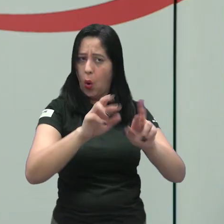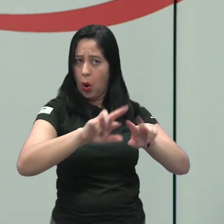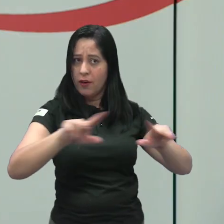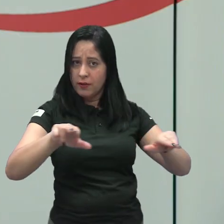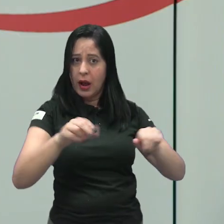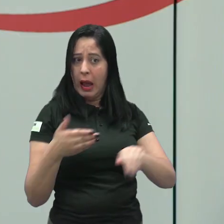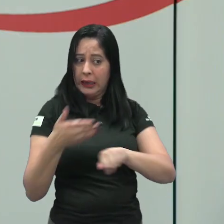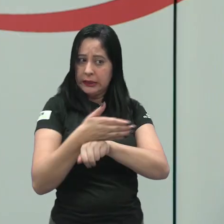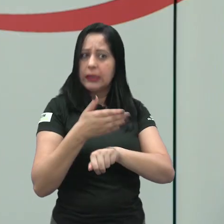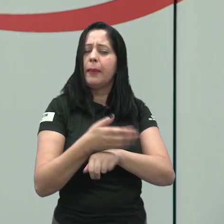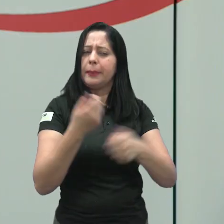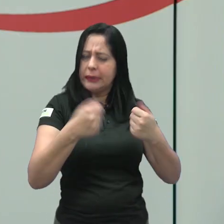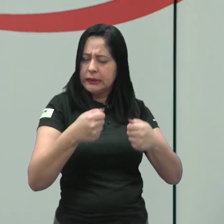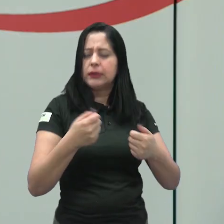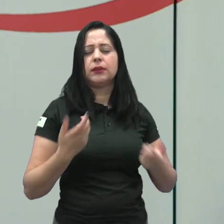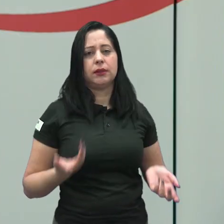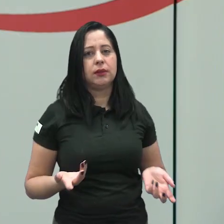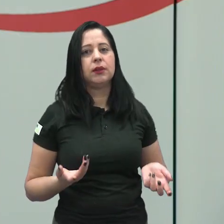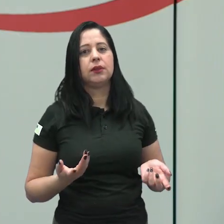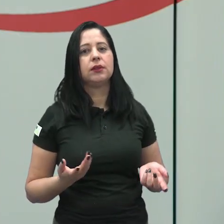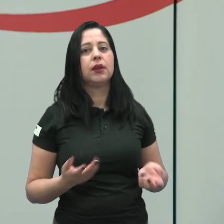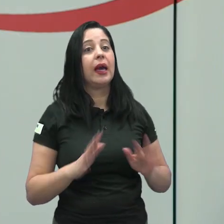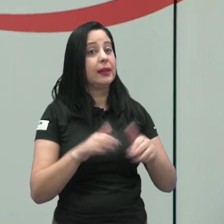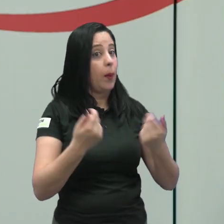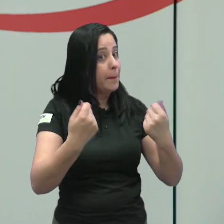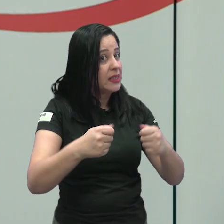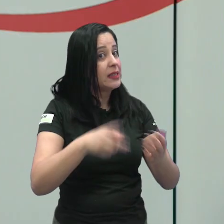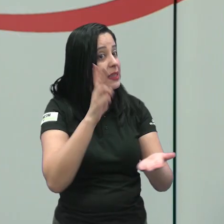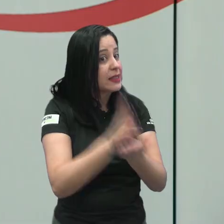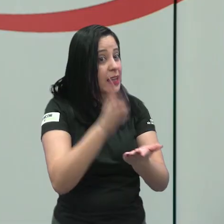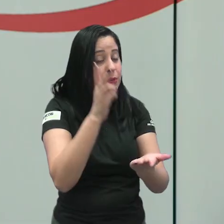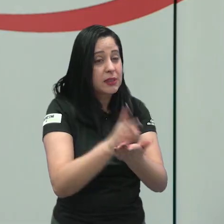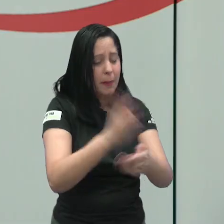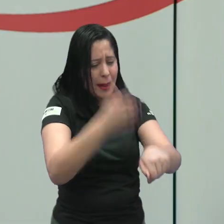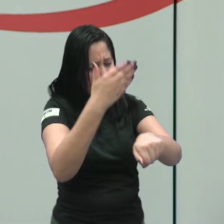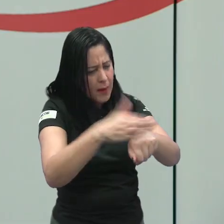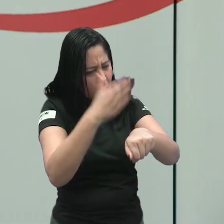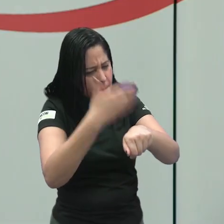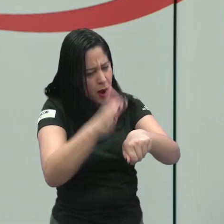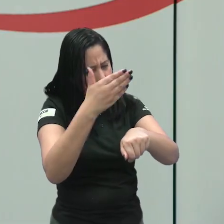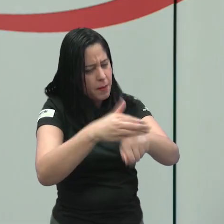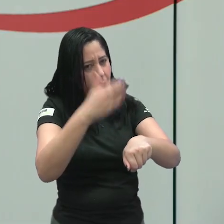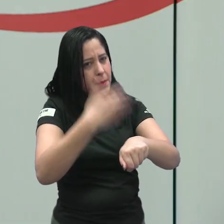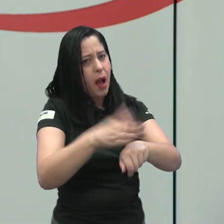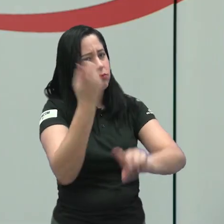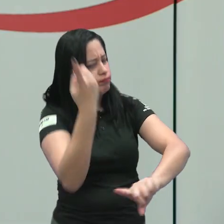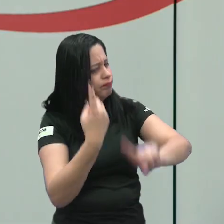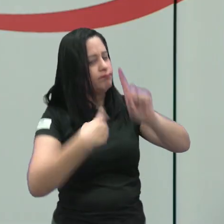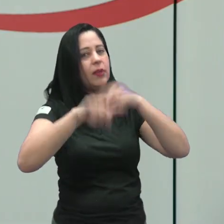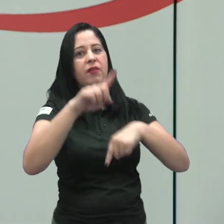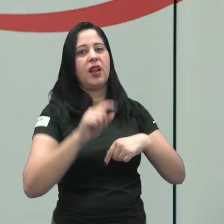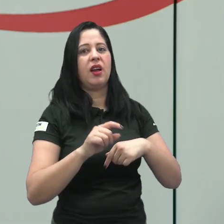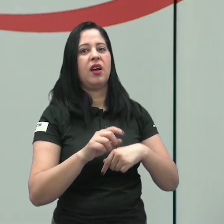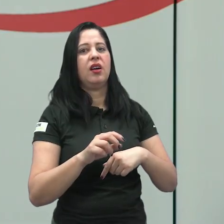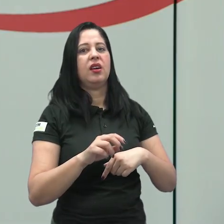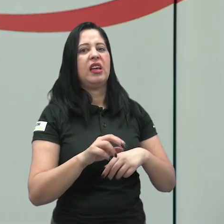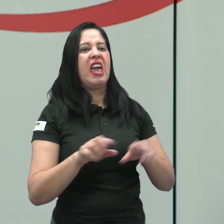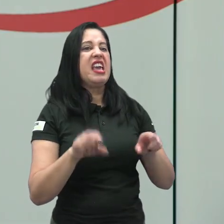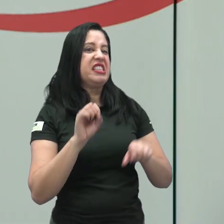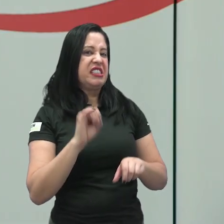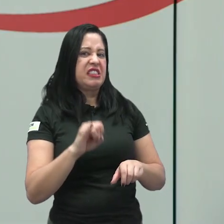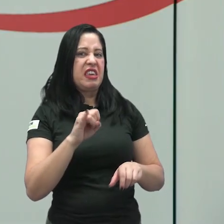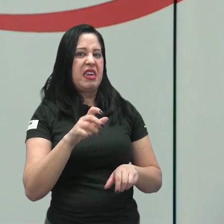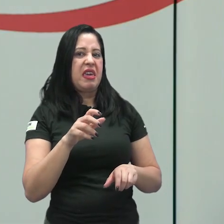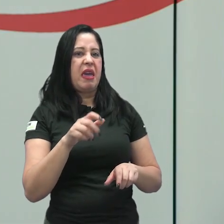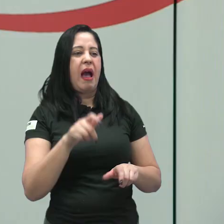né? Muito bom. Aqui em São José é sempre buscar melhorar, sempre treinar e não ficar aceitando